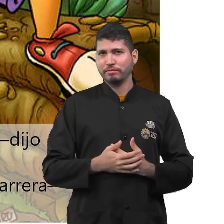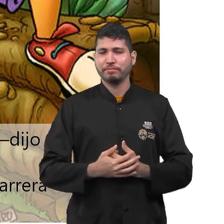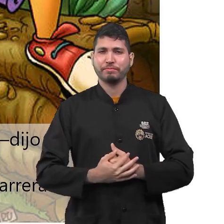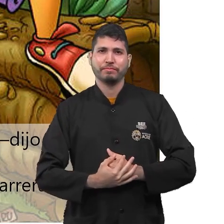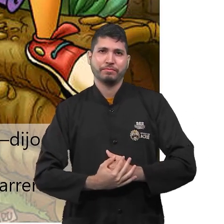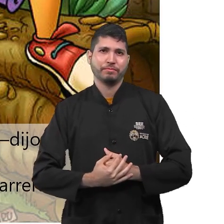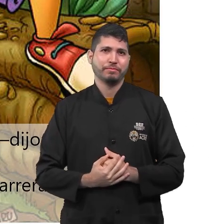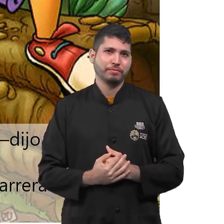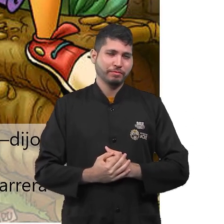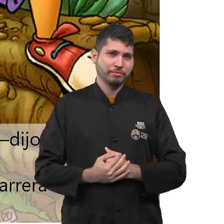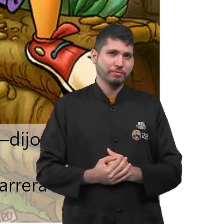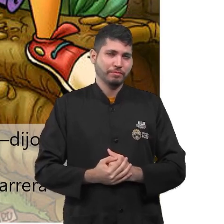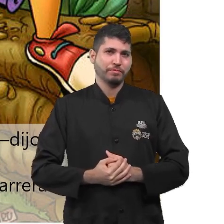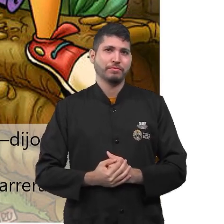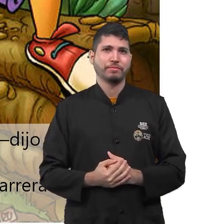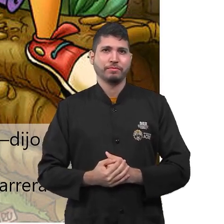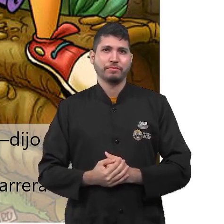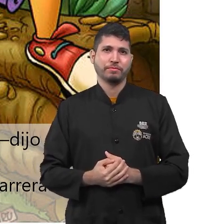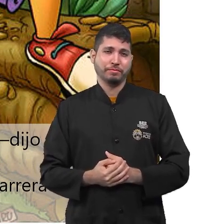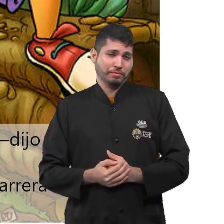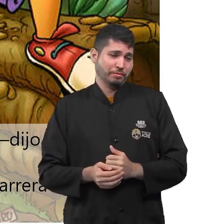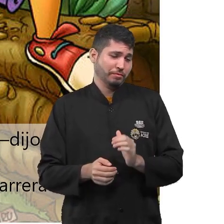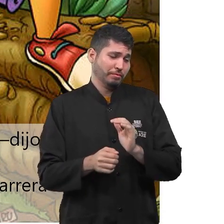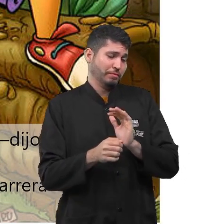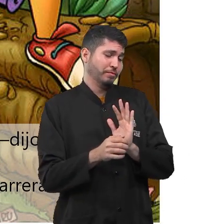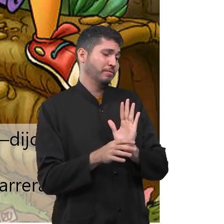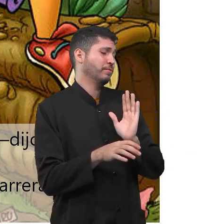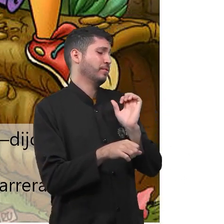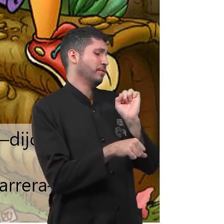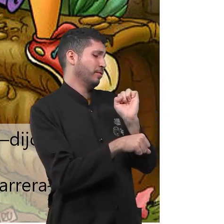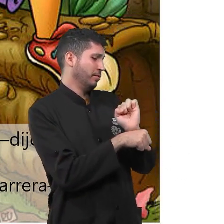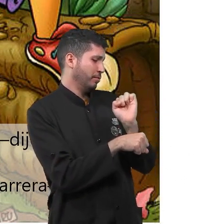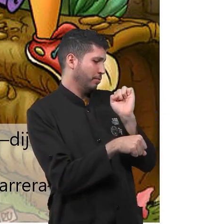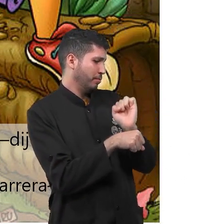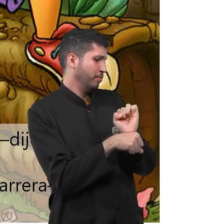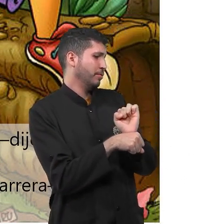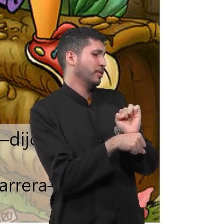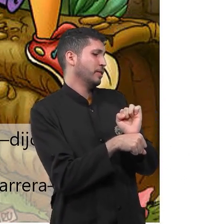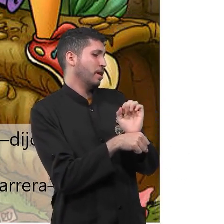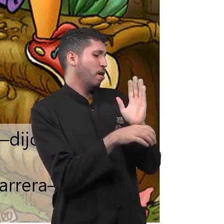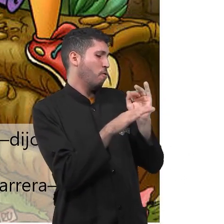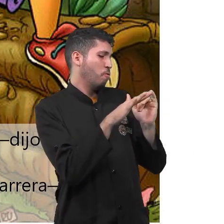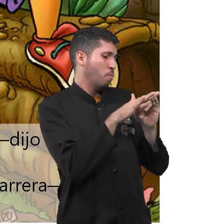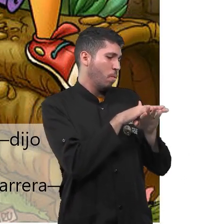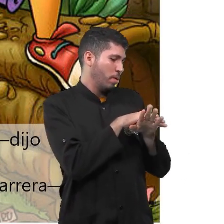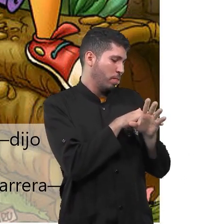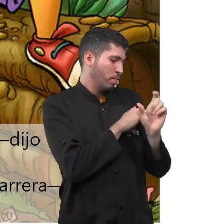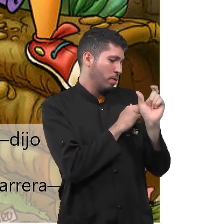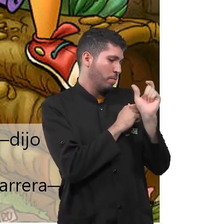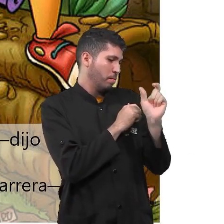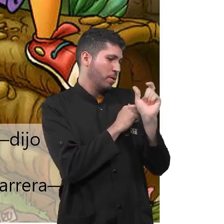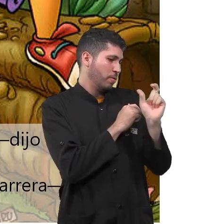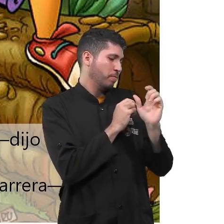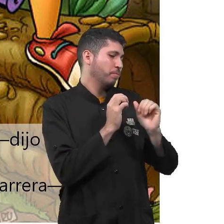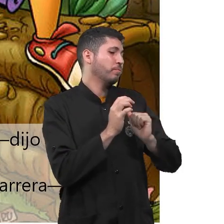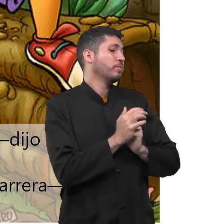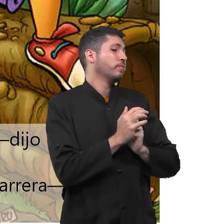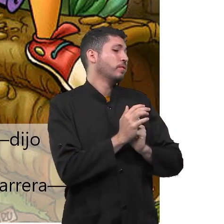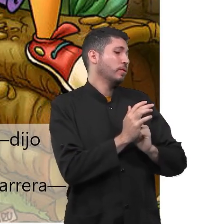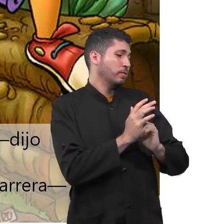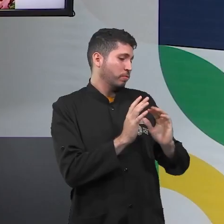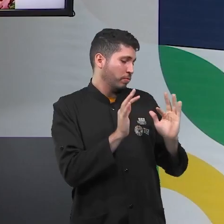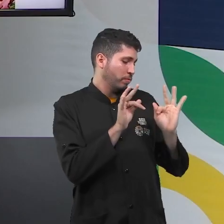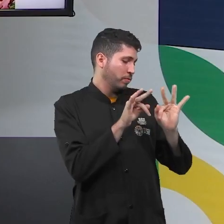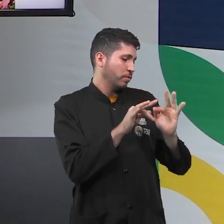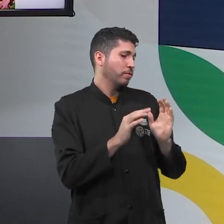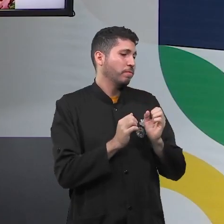cara. E aí a tartaruga disse, já veremos, lebre, guarda tua palavra hasta depois da carreira. Ou seja, vamos ver no final